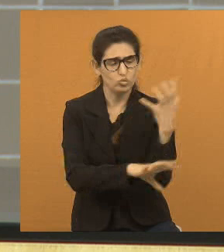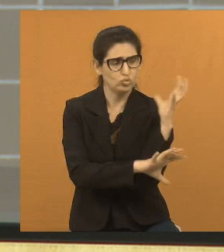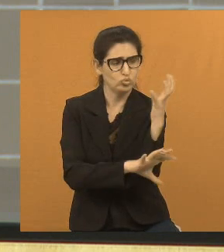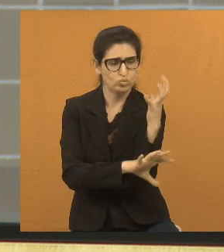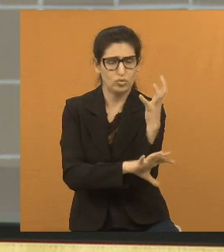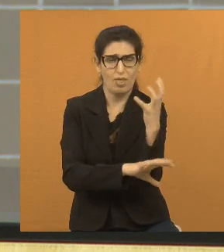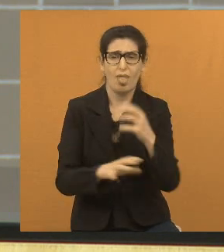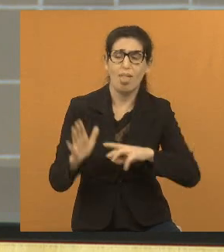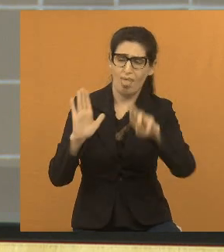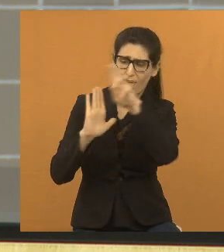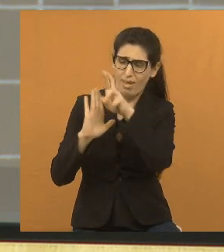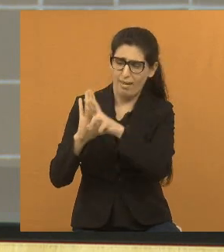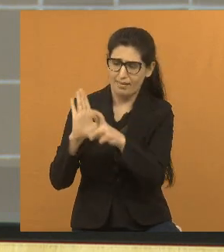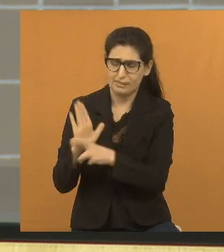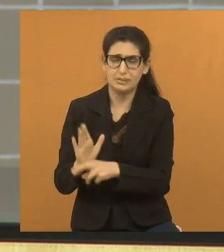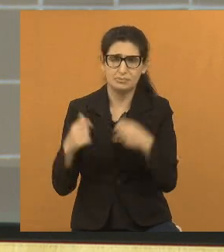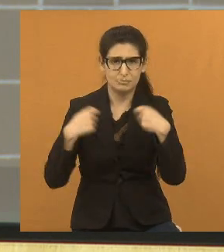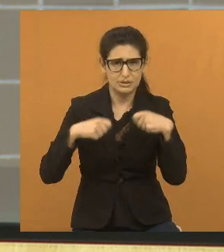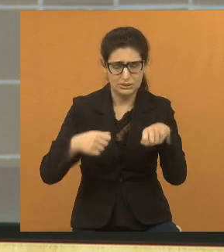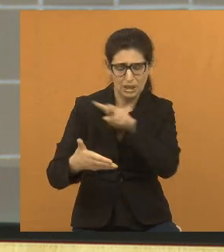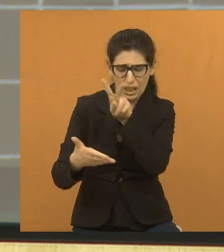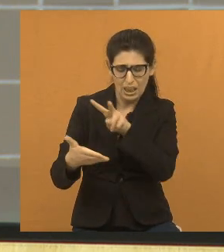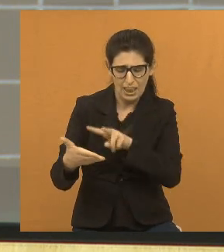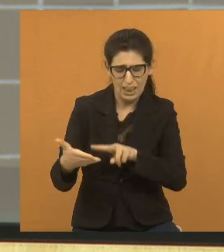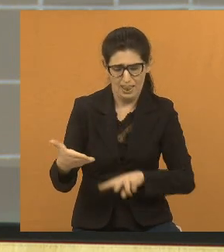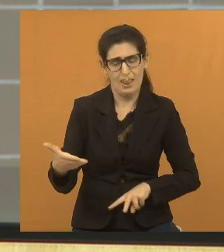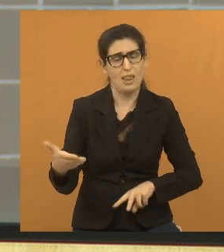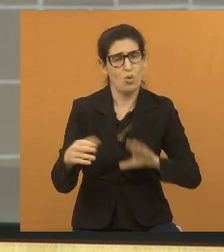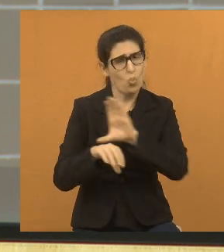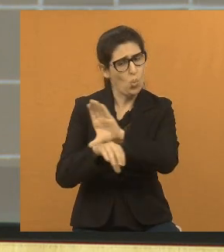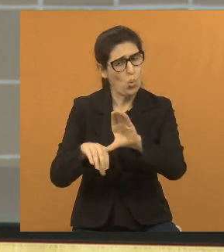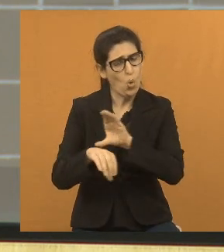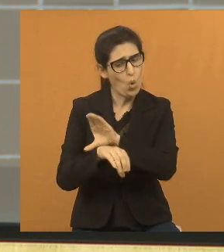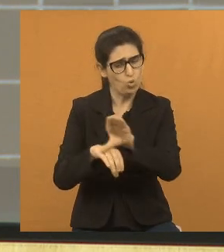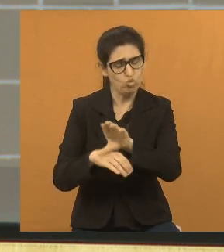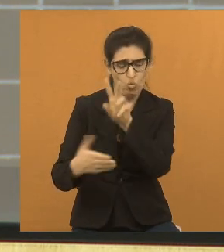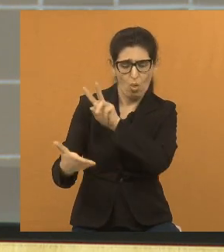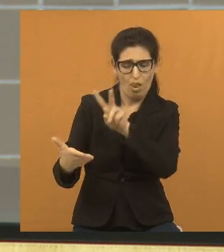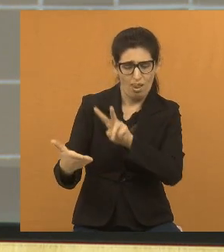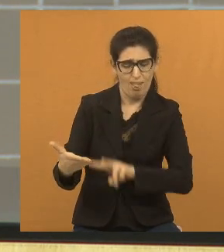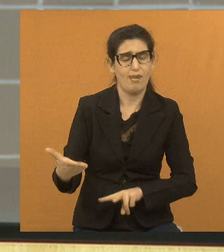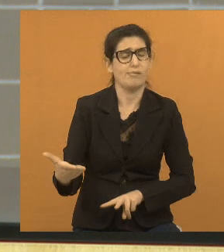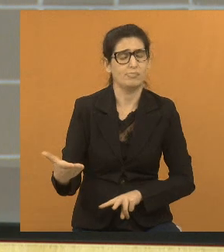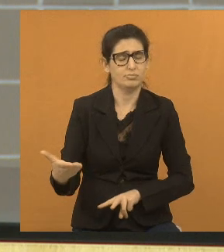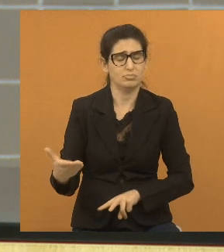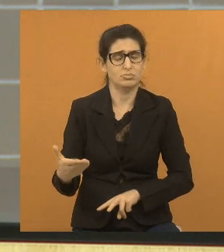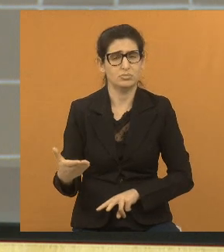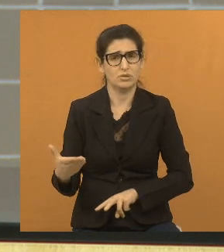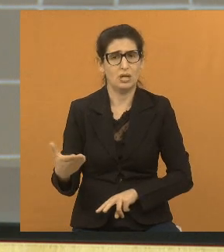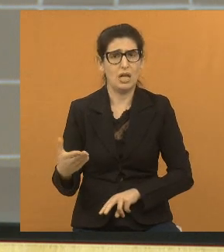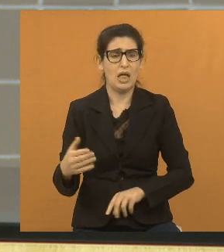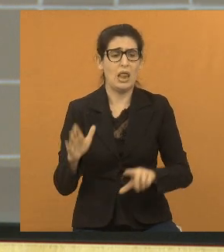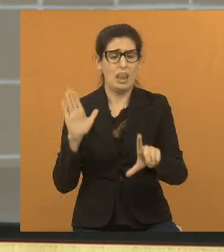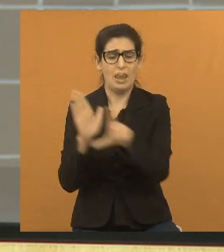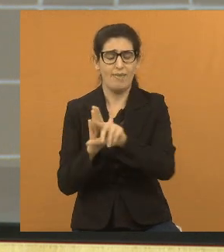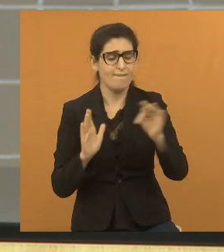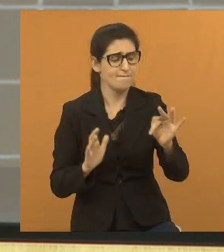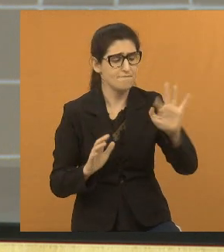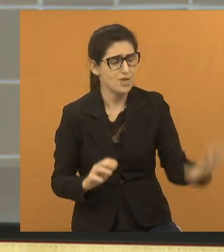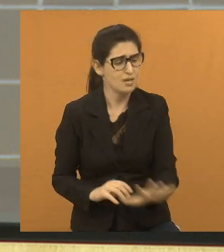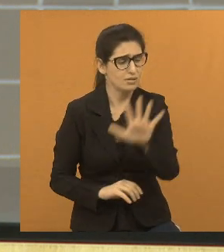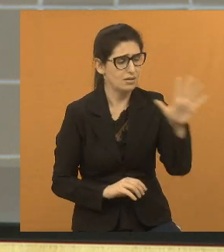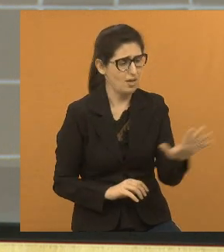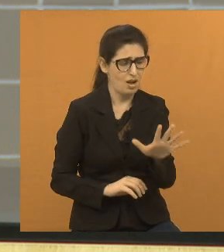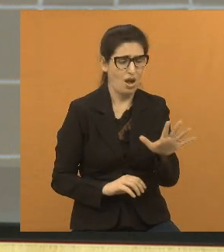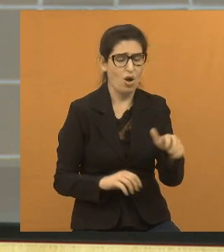normas cabíveis, né? A gente tem que fazer uma avaliação em relação à adequação do município à legislação federal que determina como